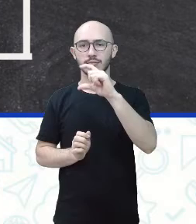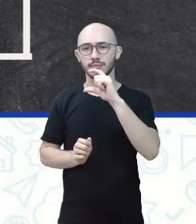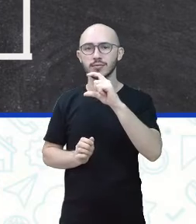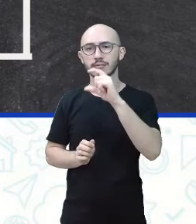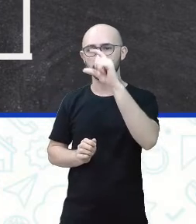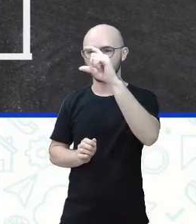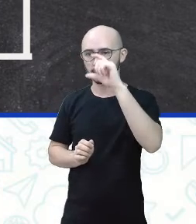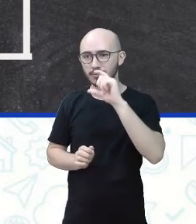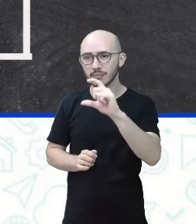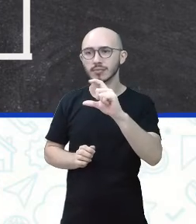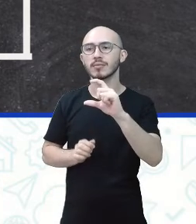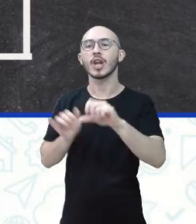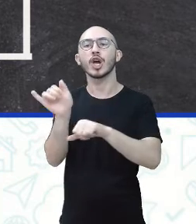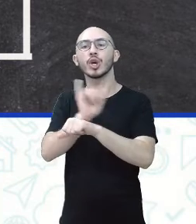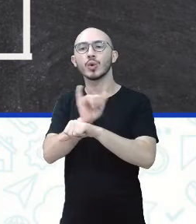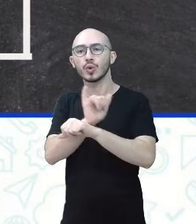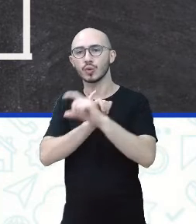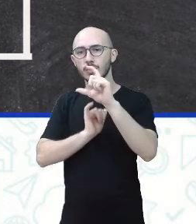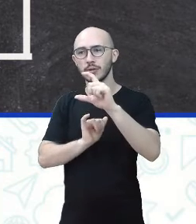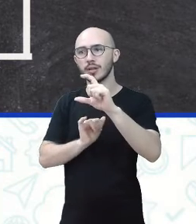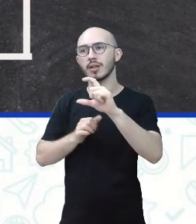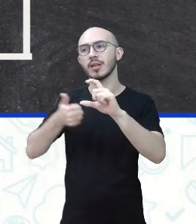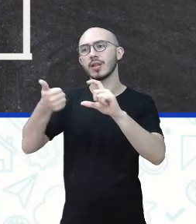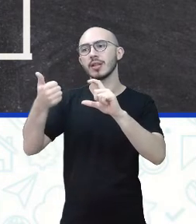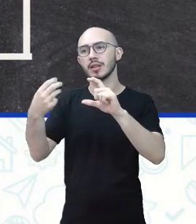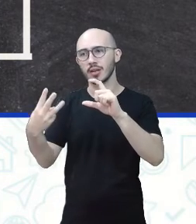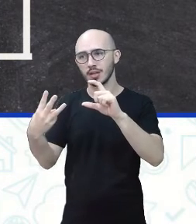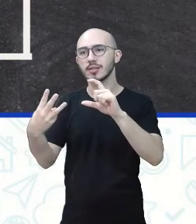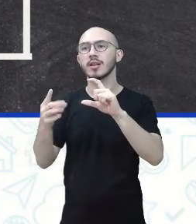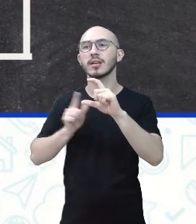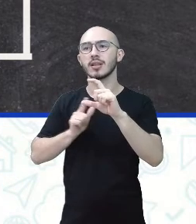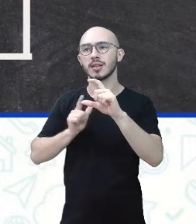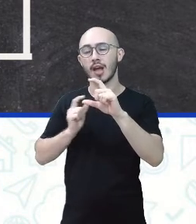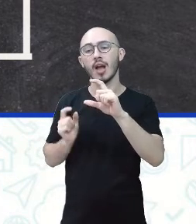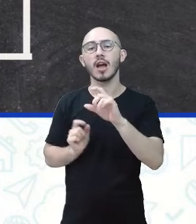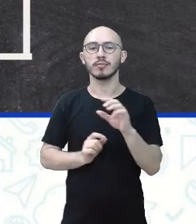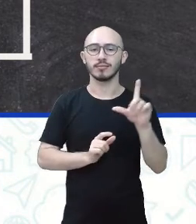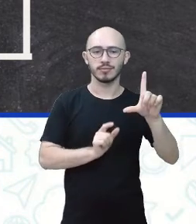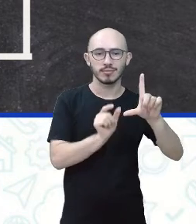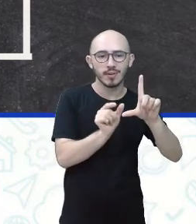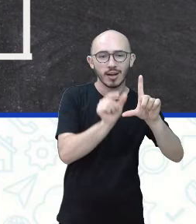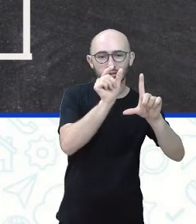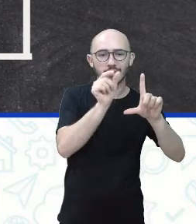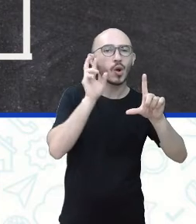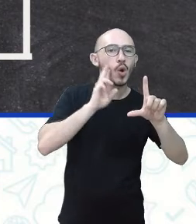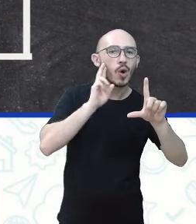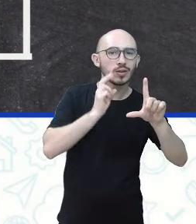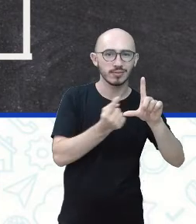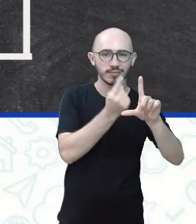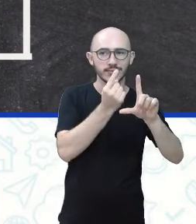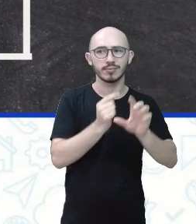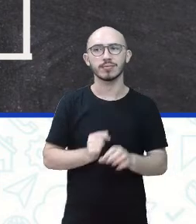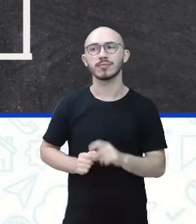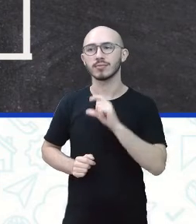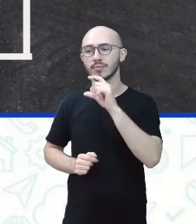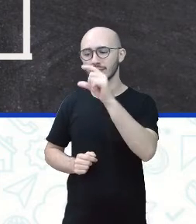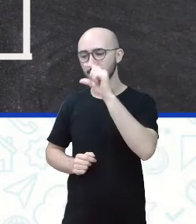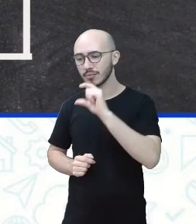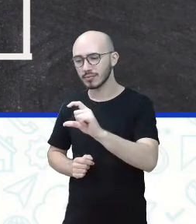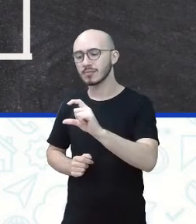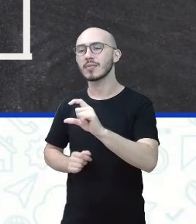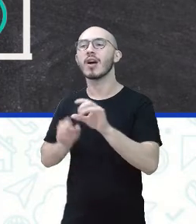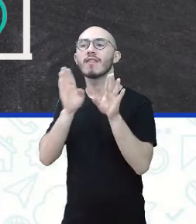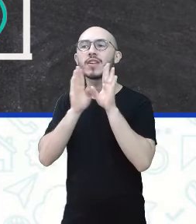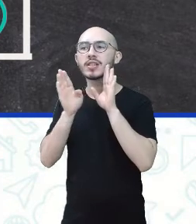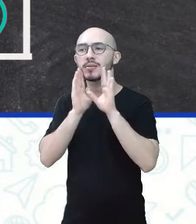coluna, que é o YouTube, a gente vai associar ao 13, que é a altura que a segunda barrinha chegou. E no Facebook, a